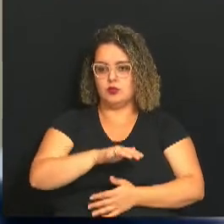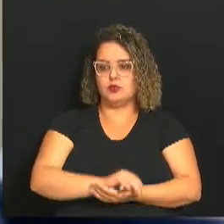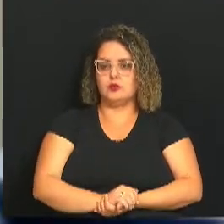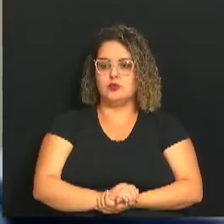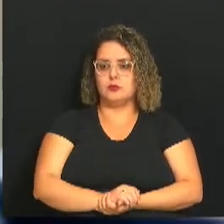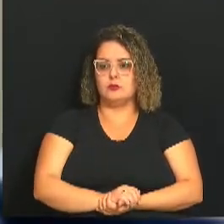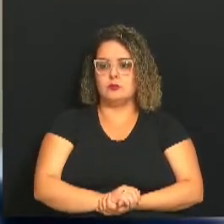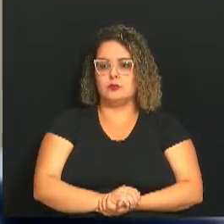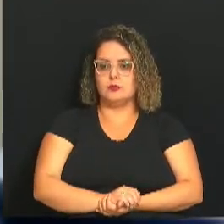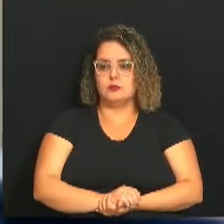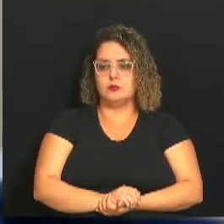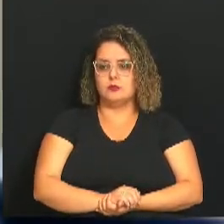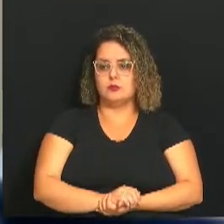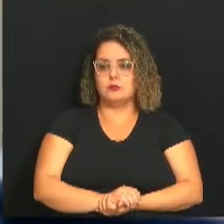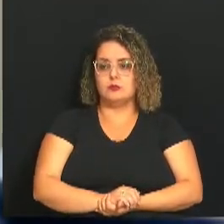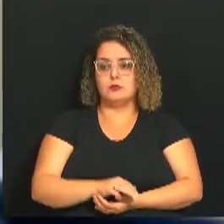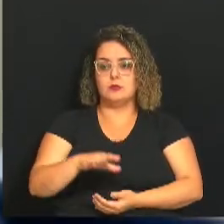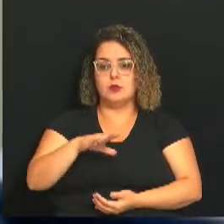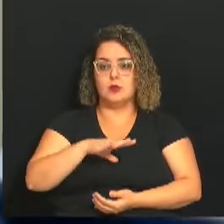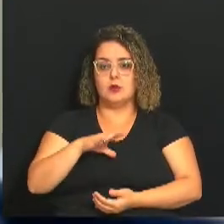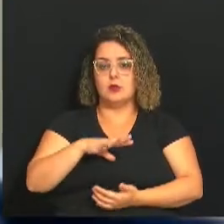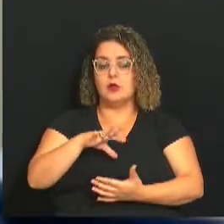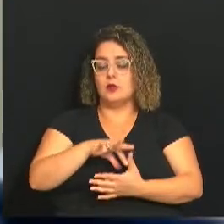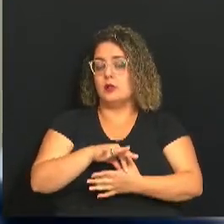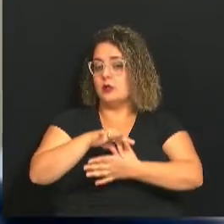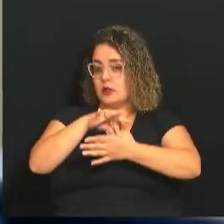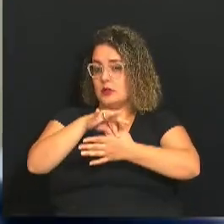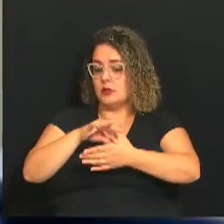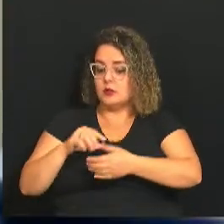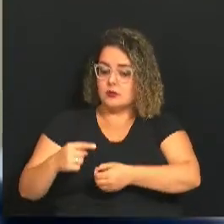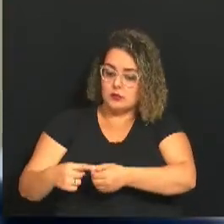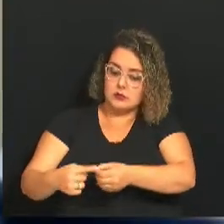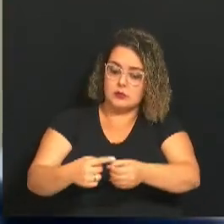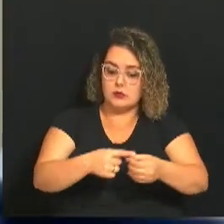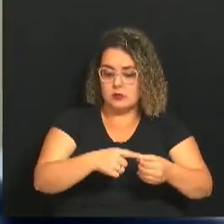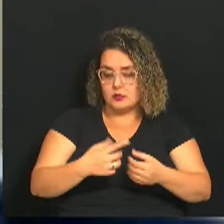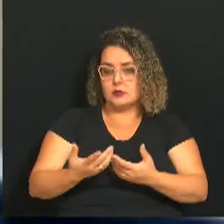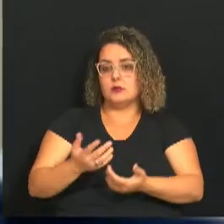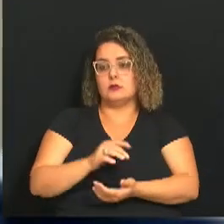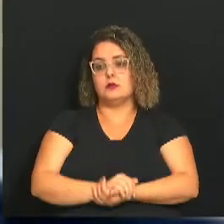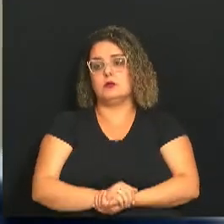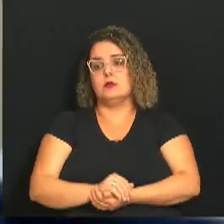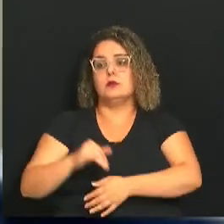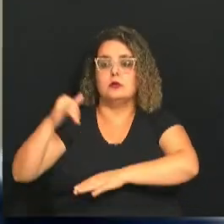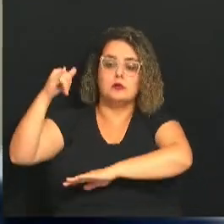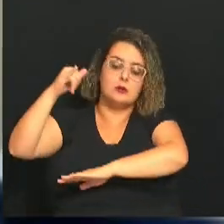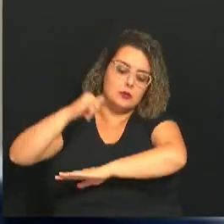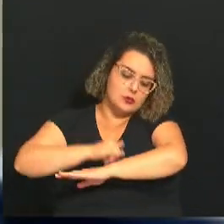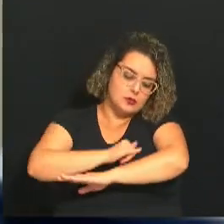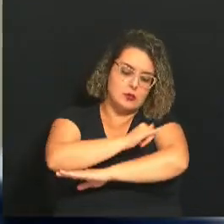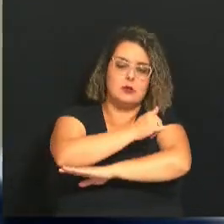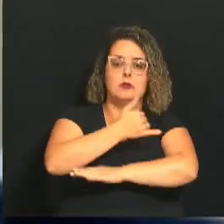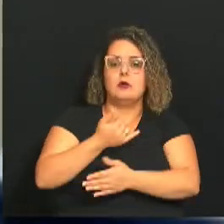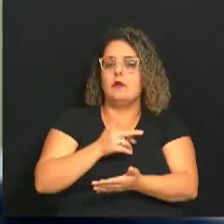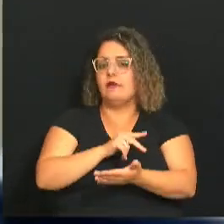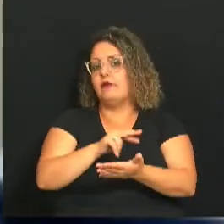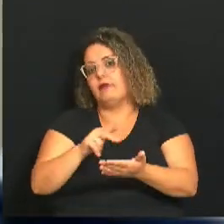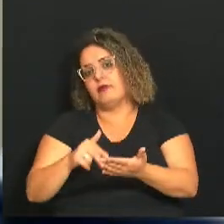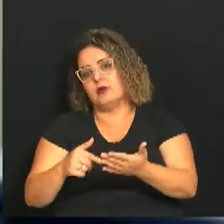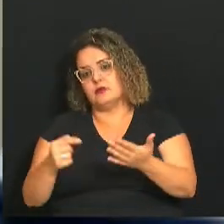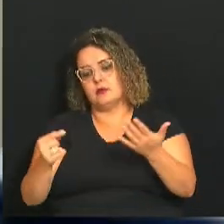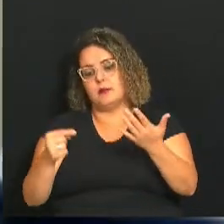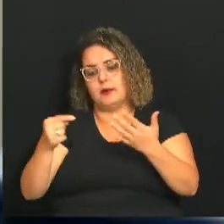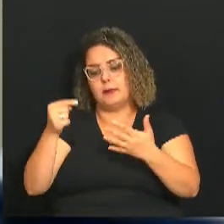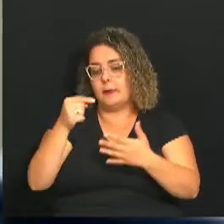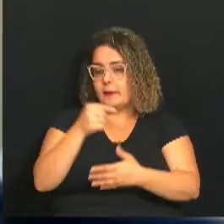é uma cidade líder aqui da região metropolitana, então tem o aeroporto de Viracopos, então vários fatores,